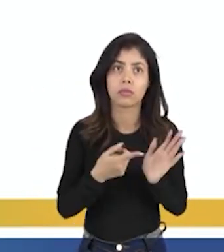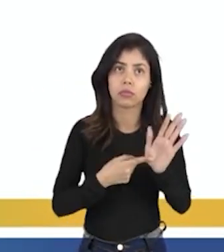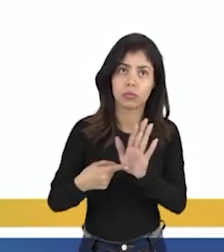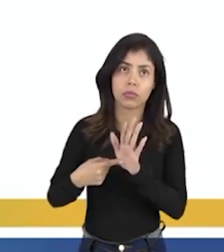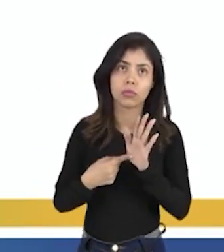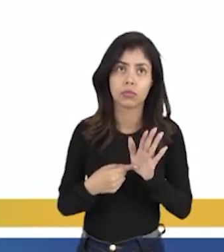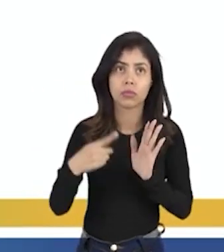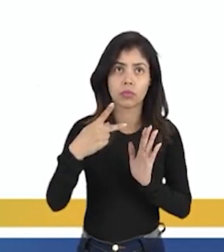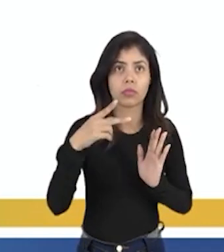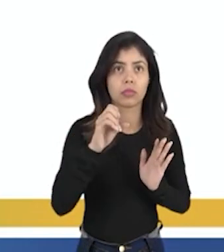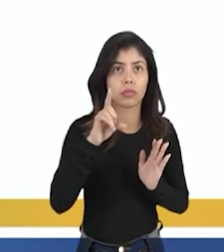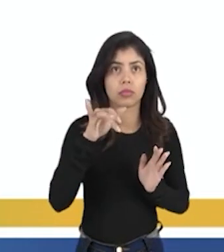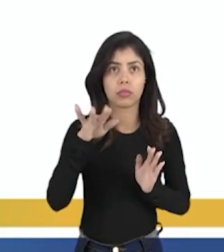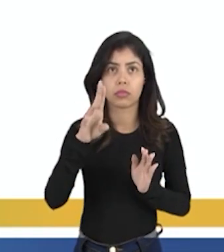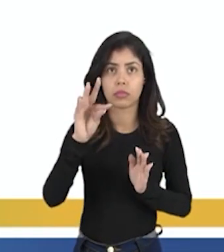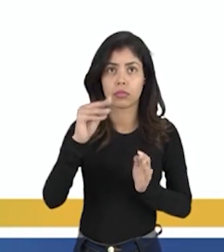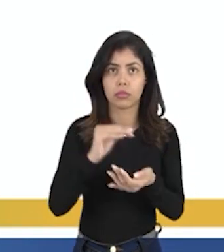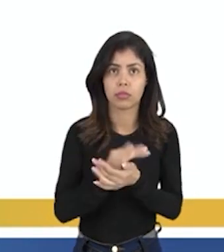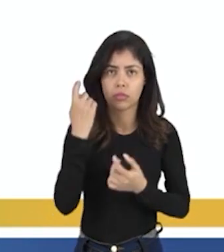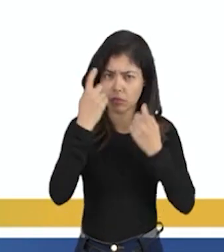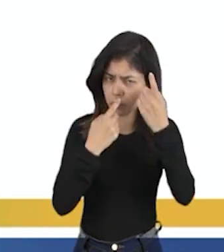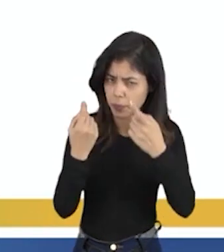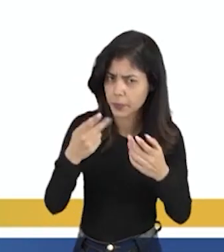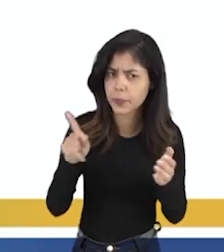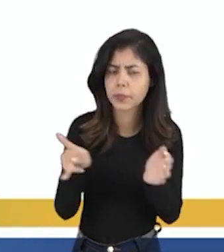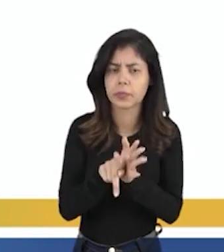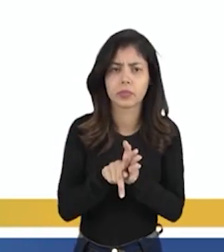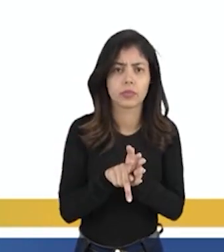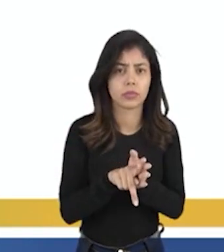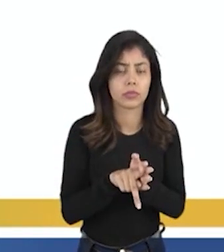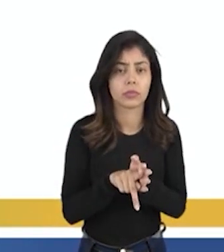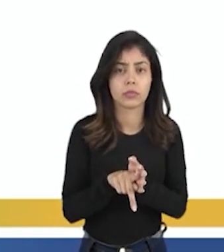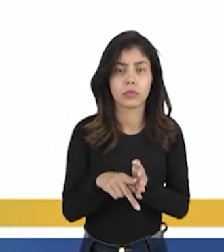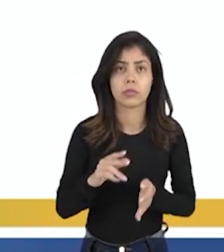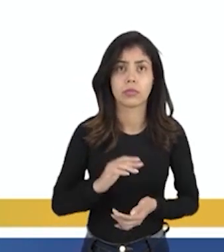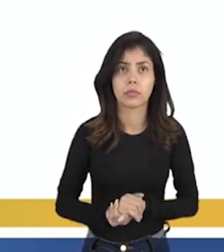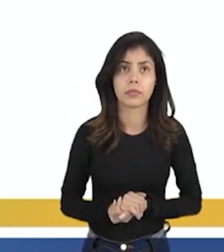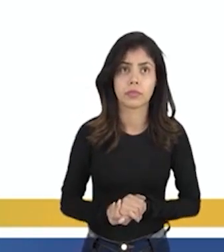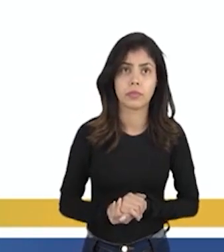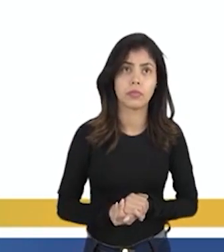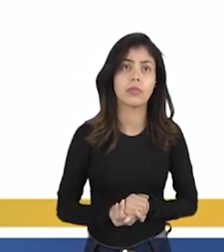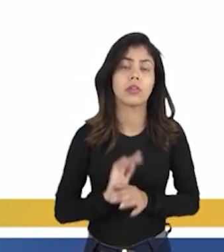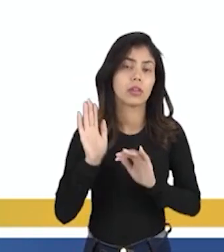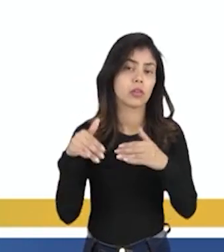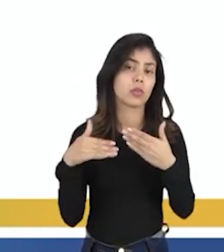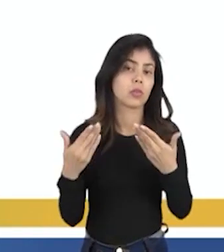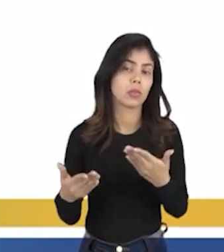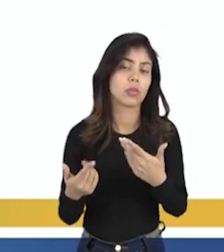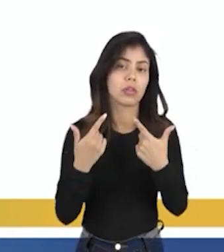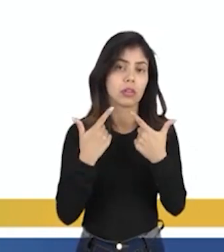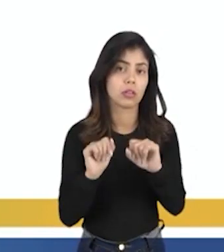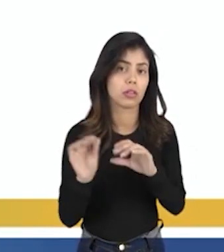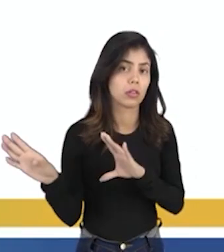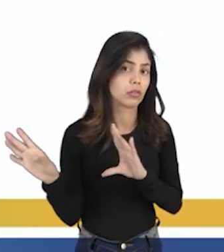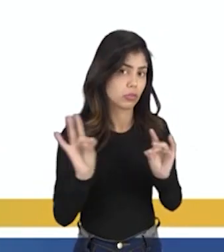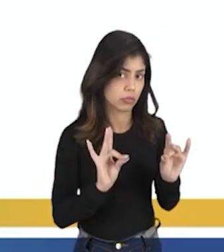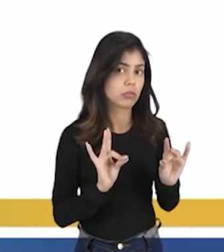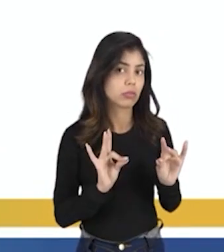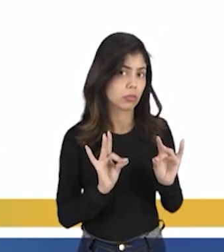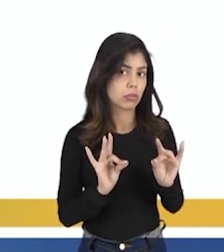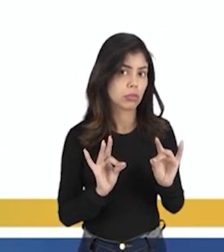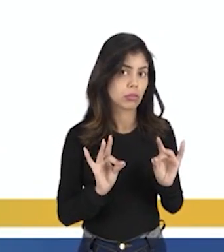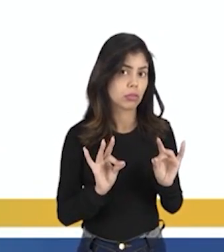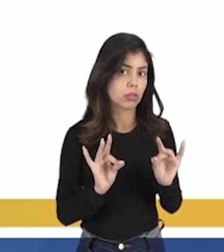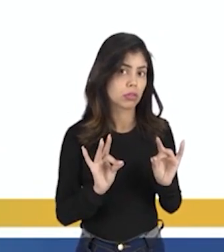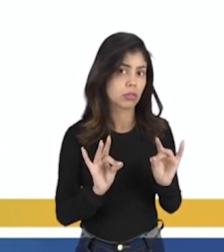mensagem, mostrando seu posicionamento e suas impressões pessoais. Qual é a função da linguagem que traz